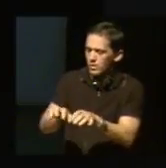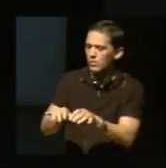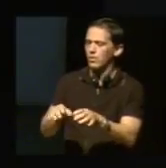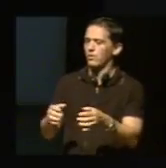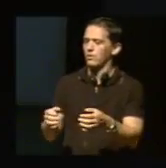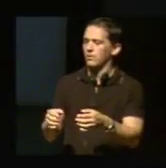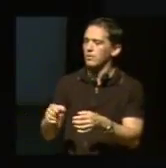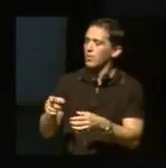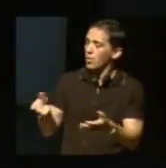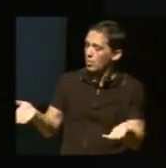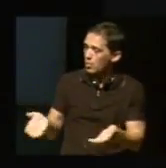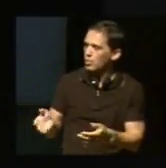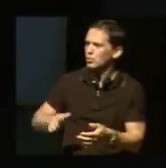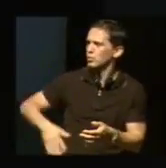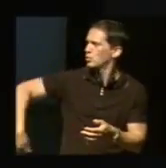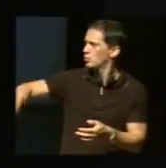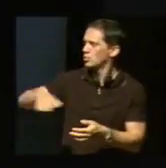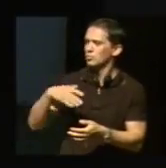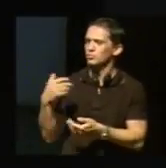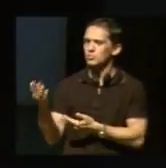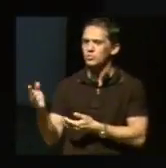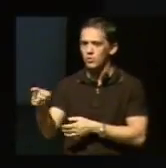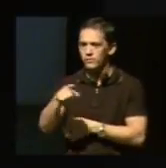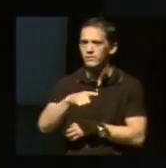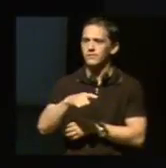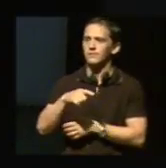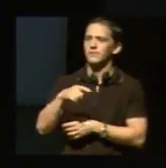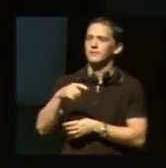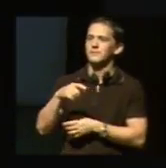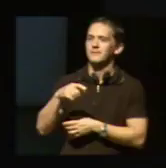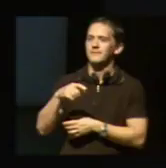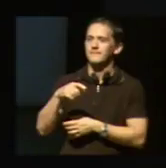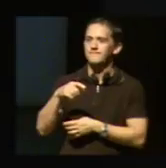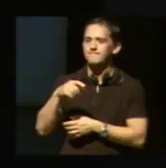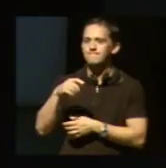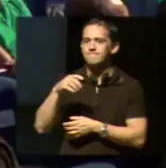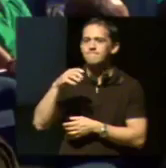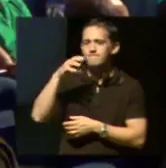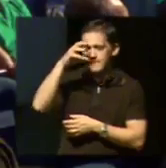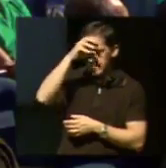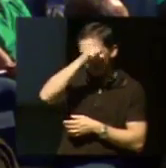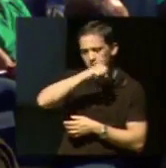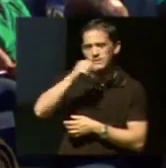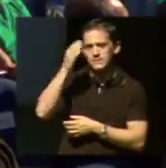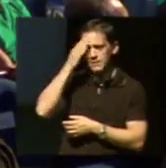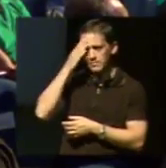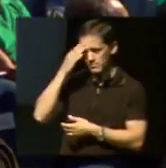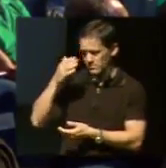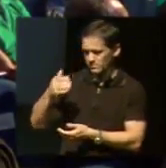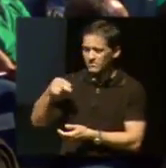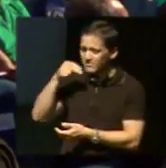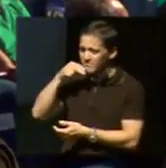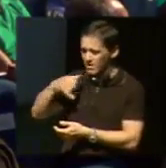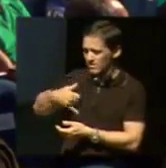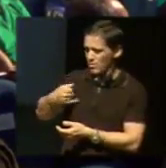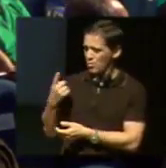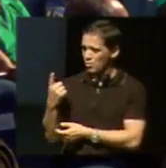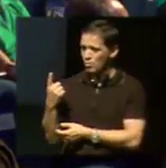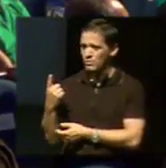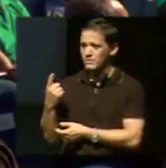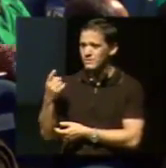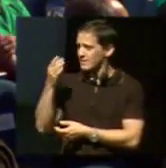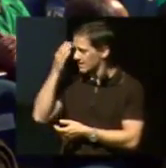Hoje, essa gurizada toda que está aqui, sabe fazer isso intuitivamente. O meu netinho de um ano já pega o celular com o